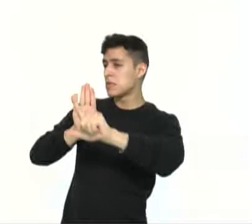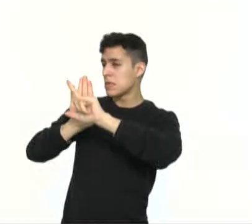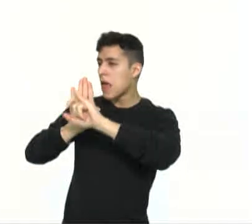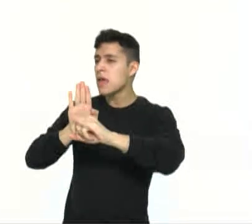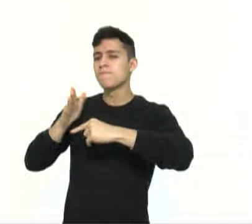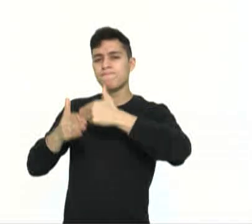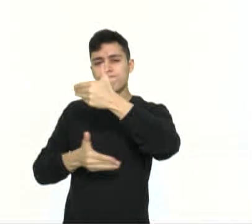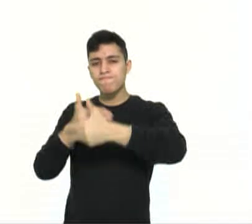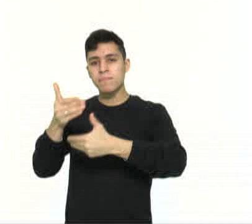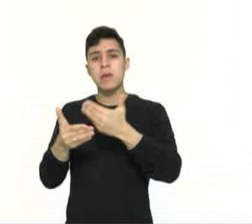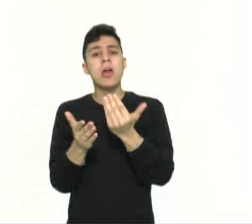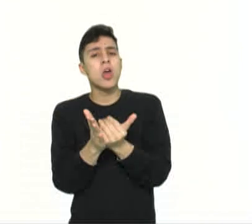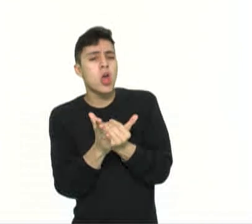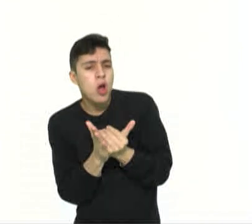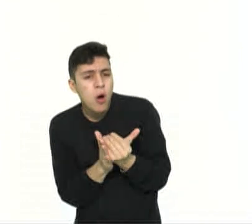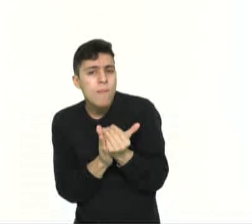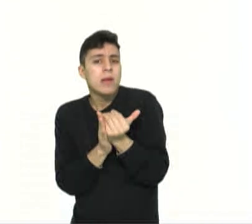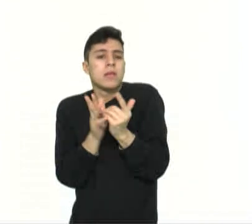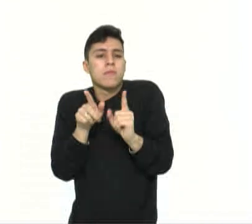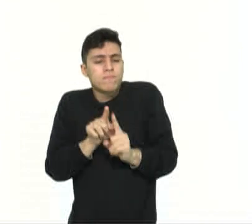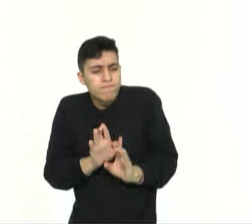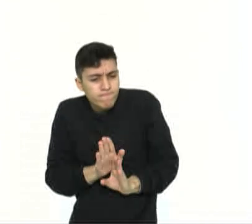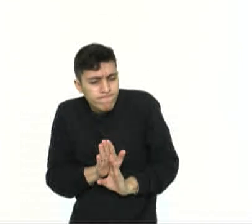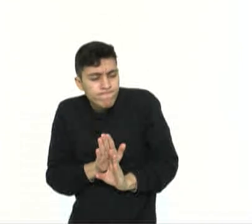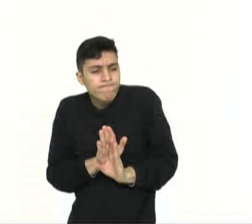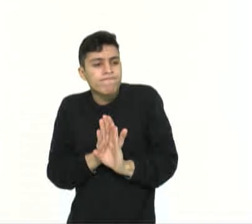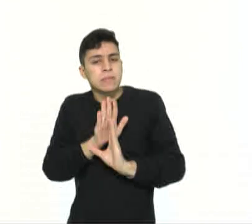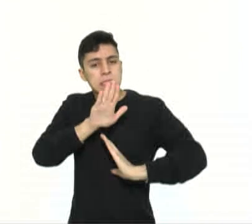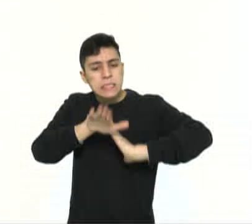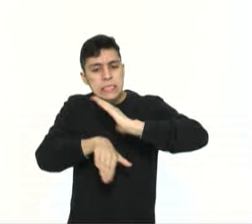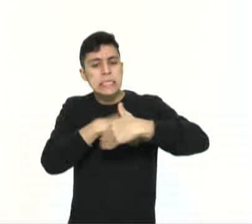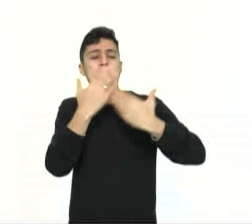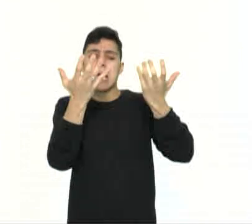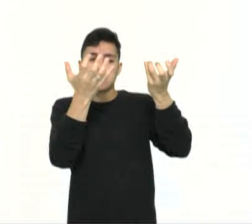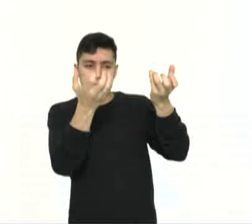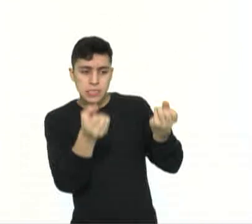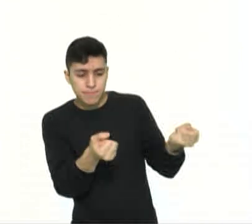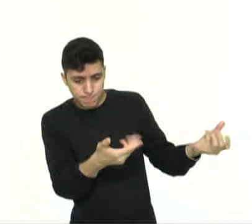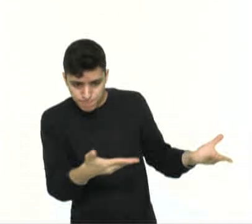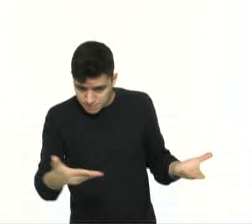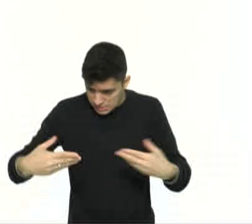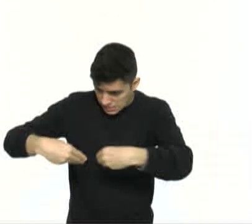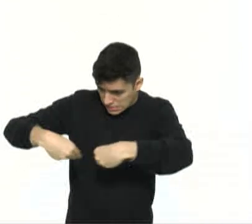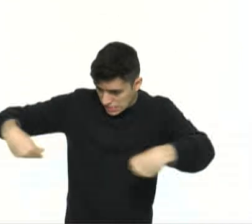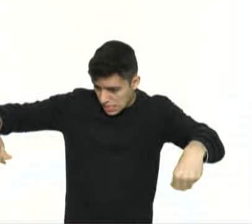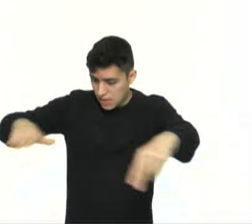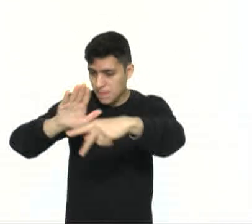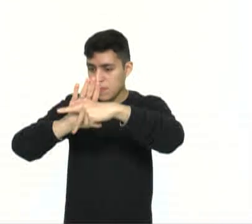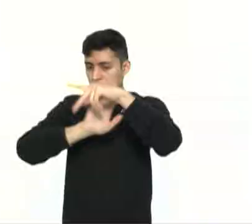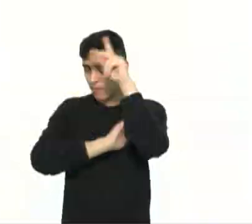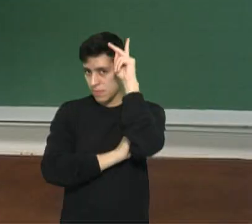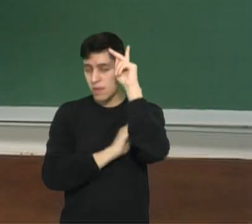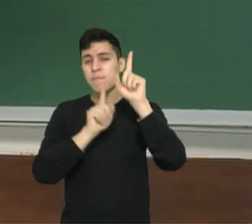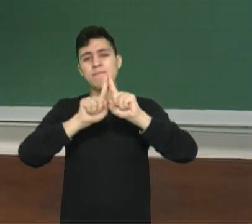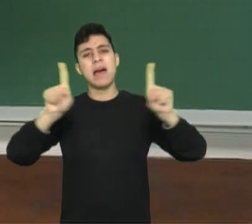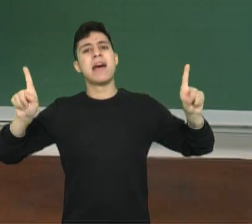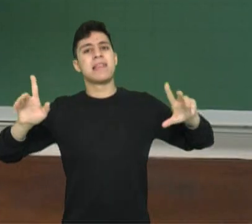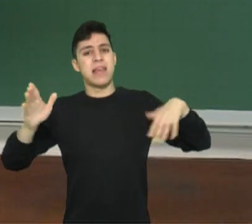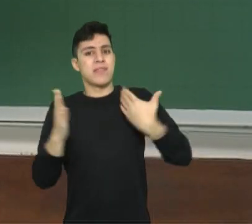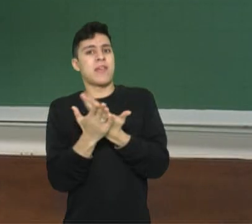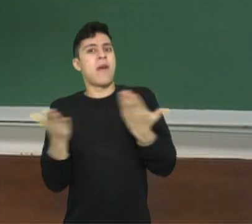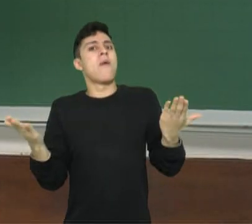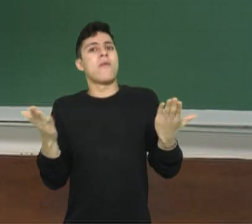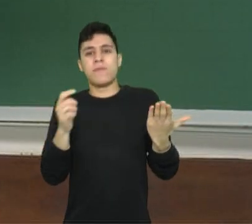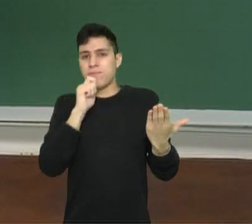vários avanços no reconhecimento dos territórios indígenas. Embora, ainda hoje, esses conflitos eles